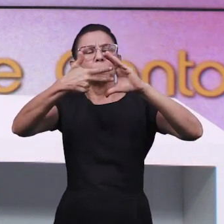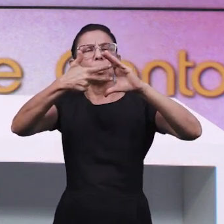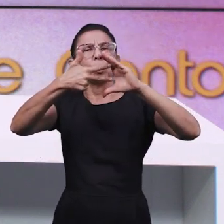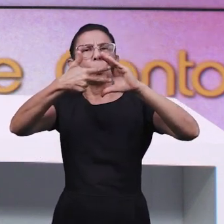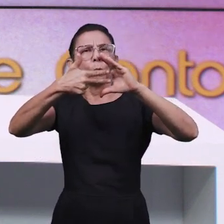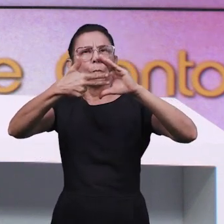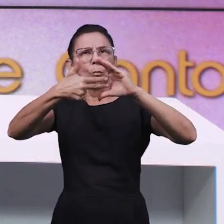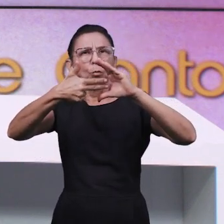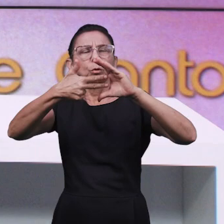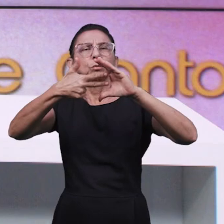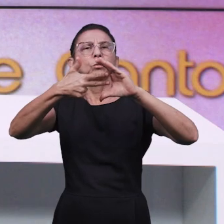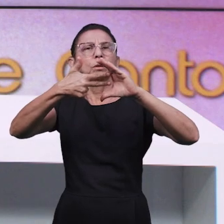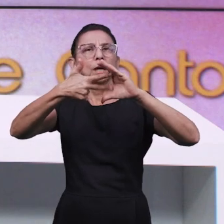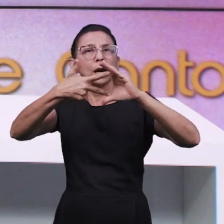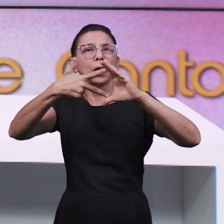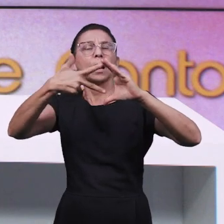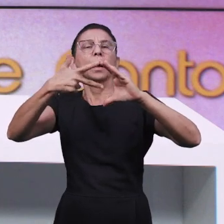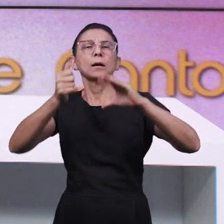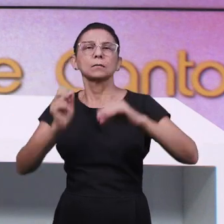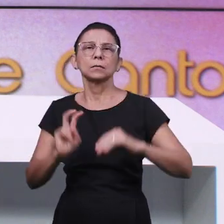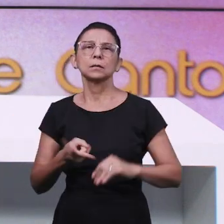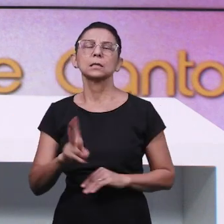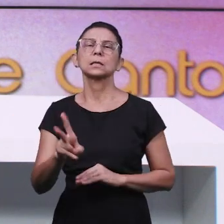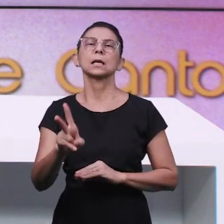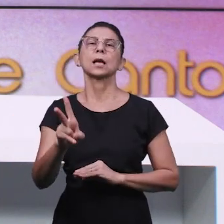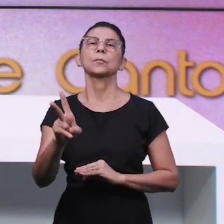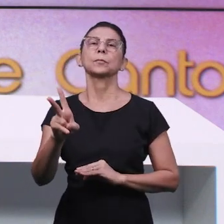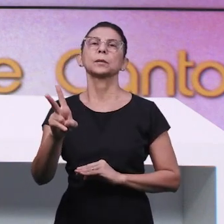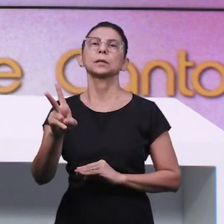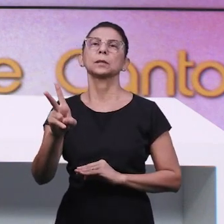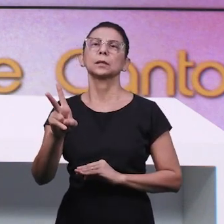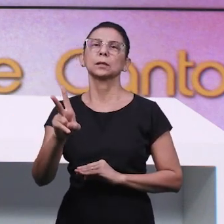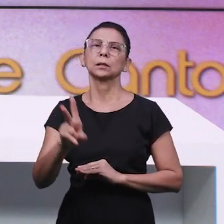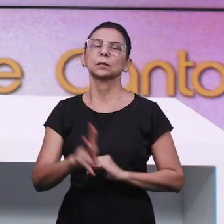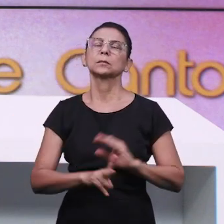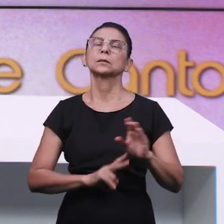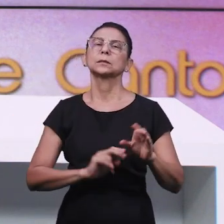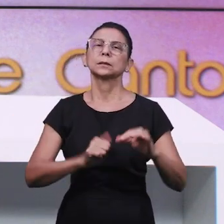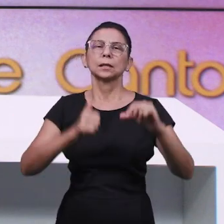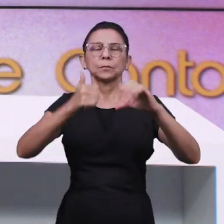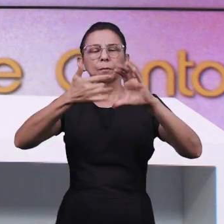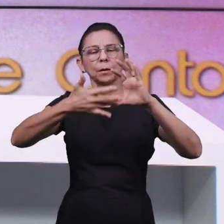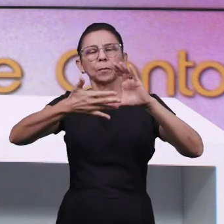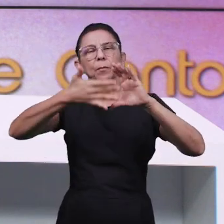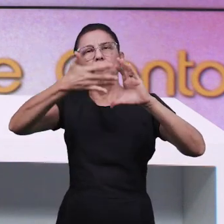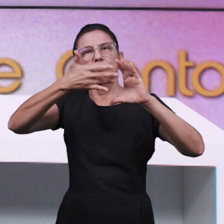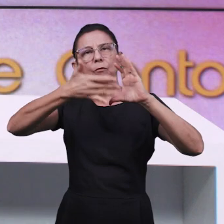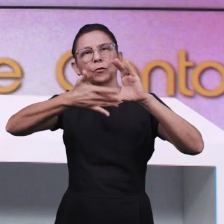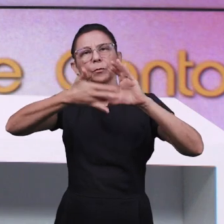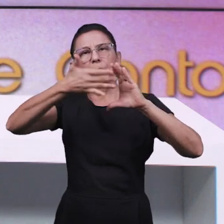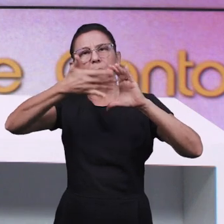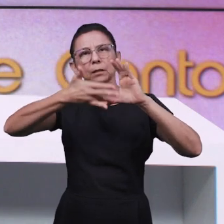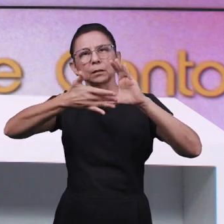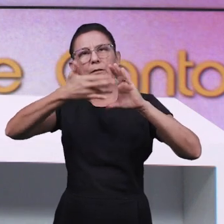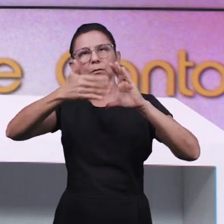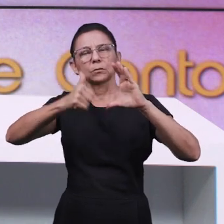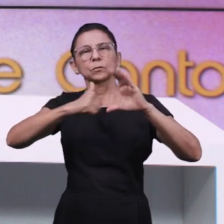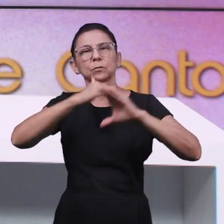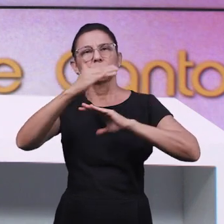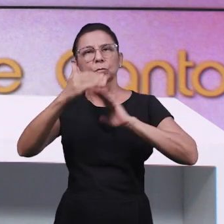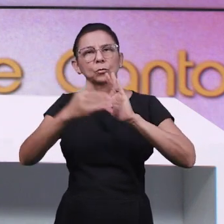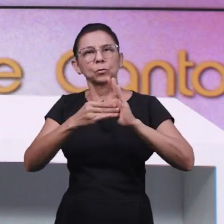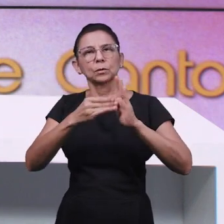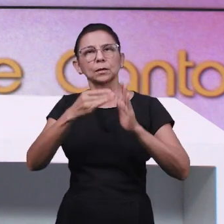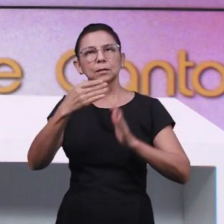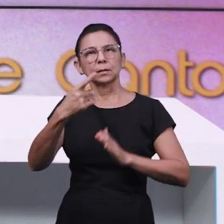também estará em atividade, produzindo o ciclo vibratório das pregas